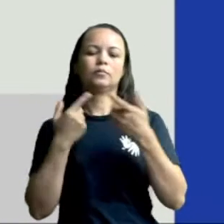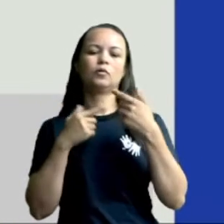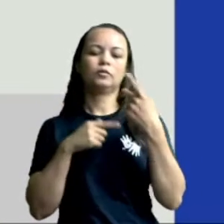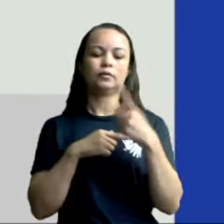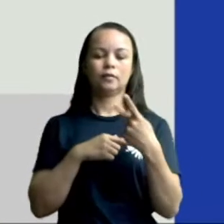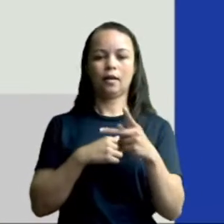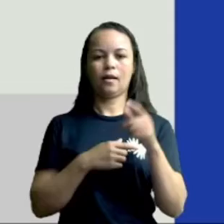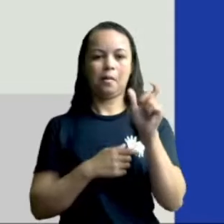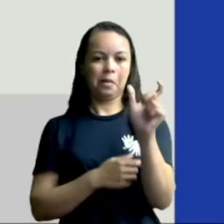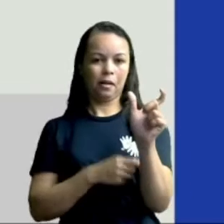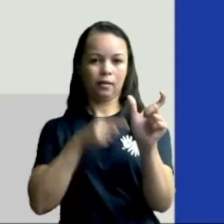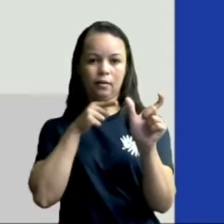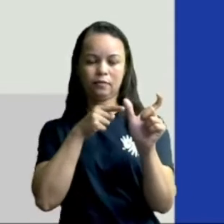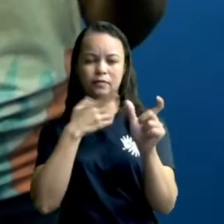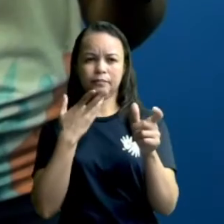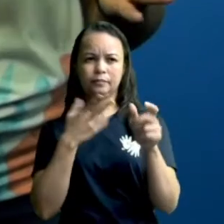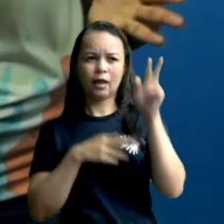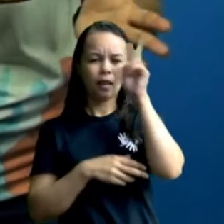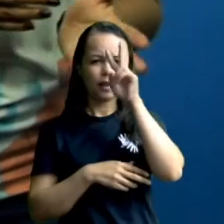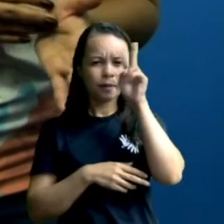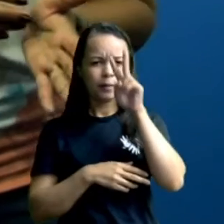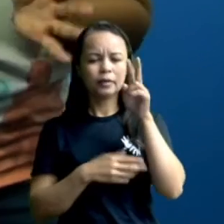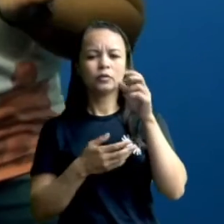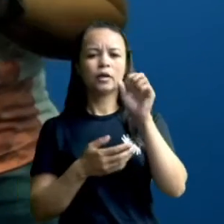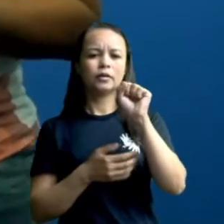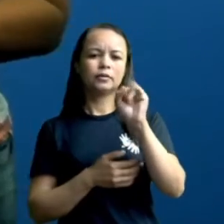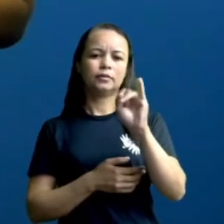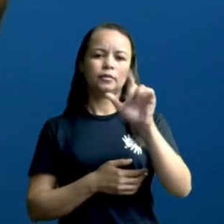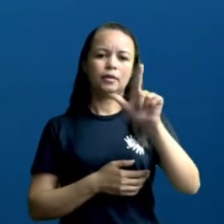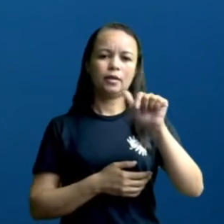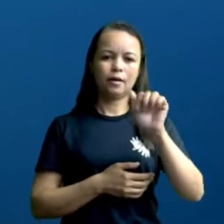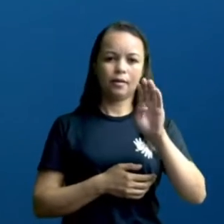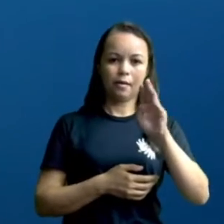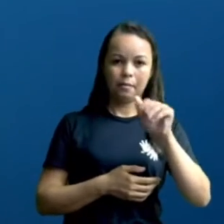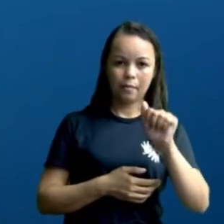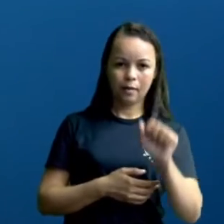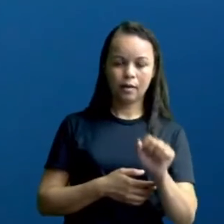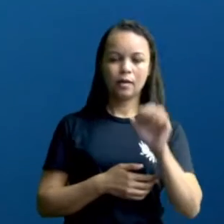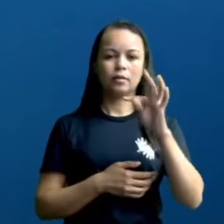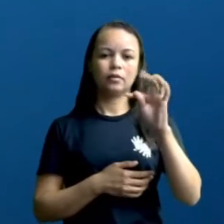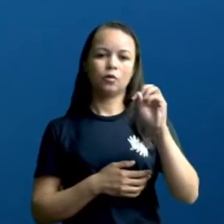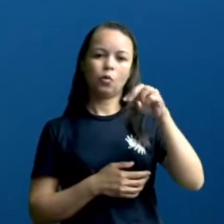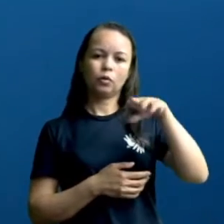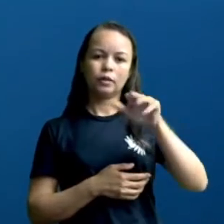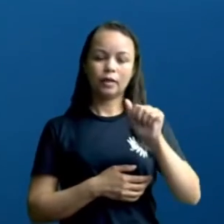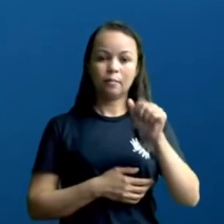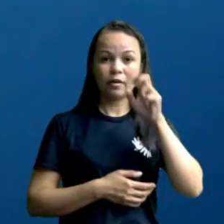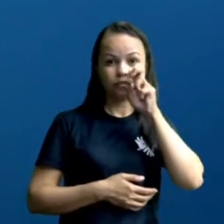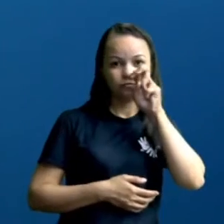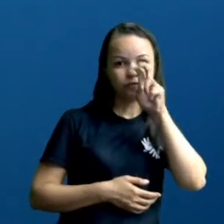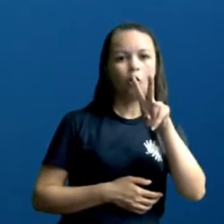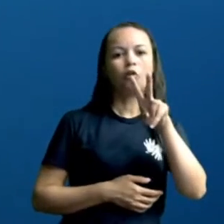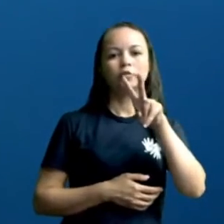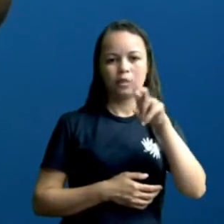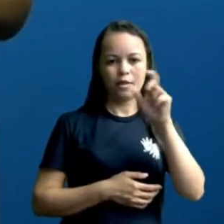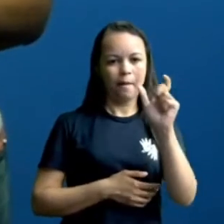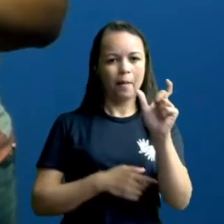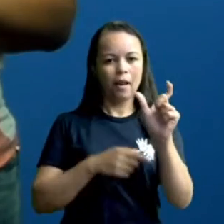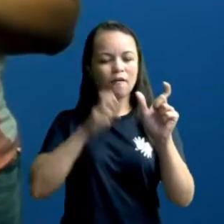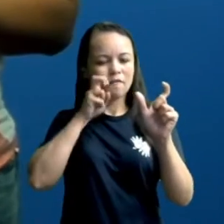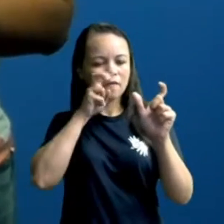palavra. Lembrando que sílaba tônica é a sílaba mais forte de uma palavra, é aquela que a